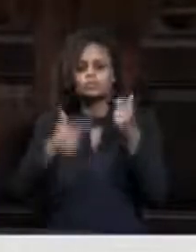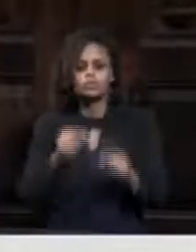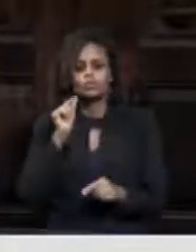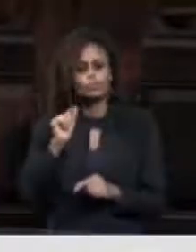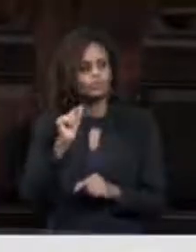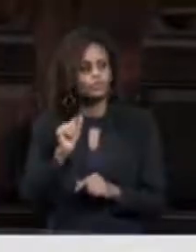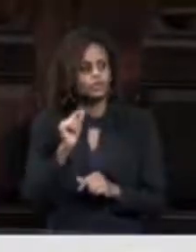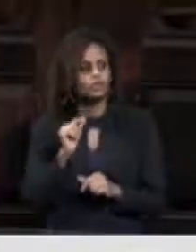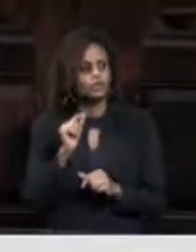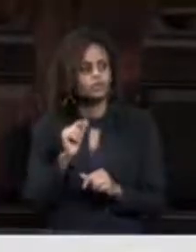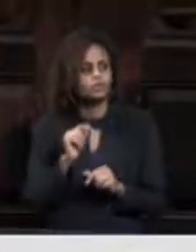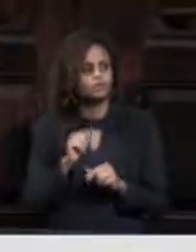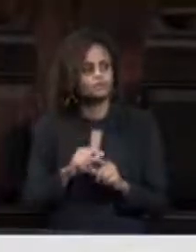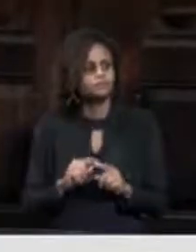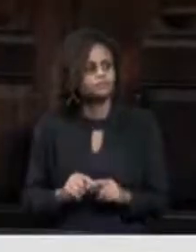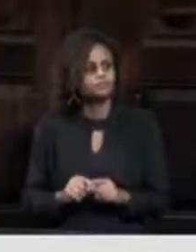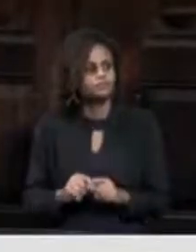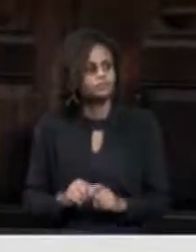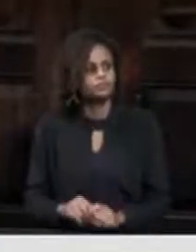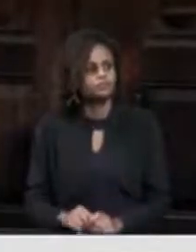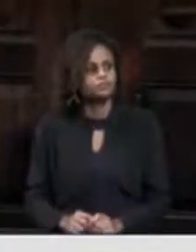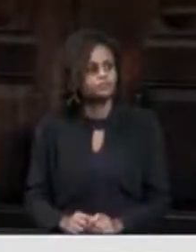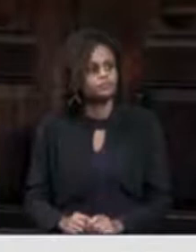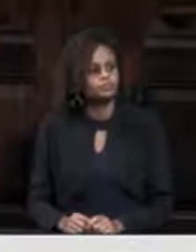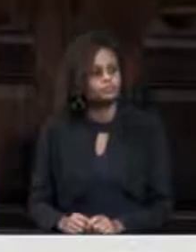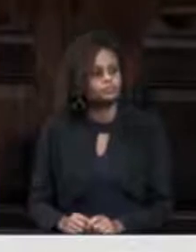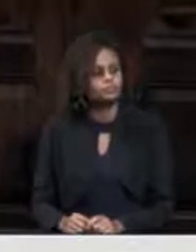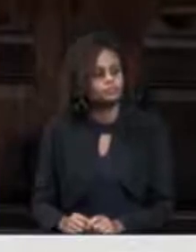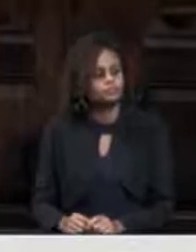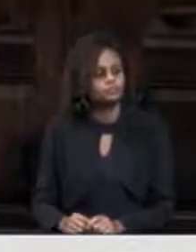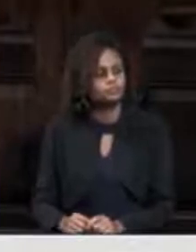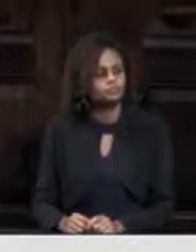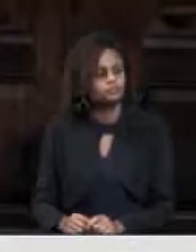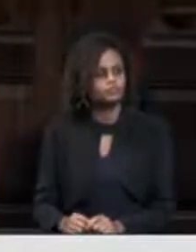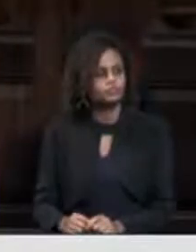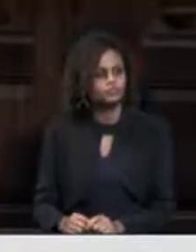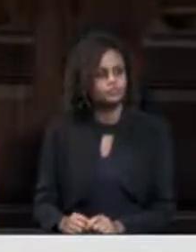um demonstrativo, porque fica